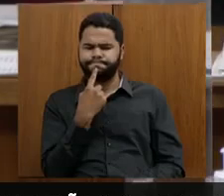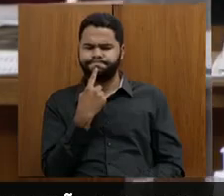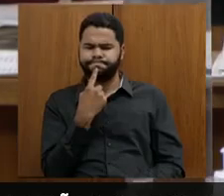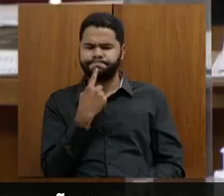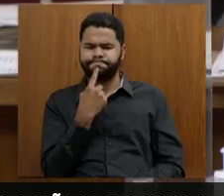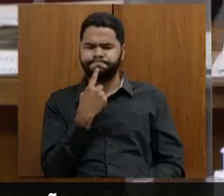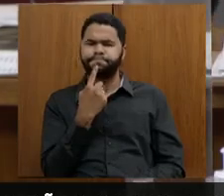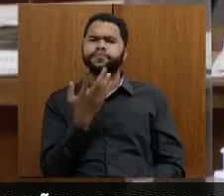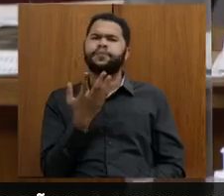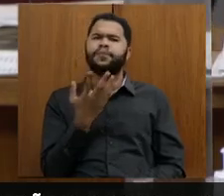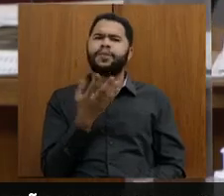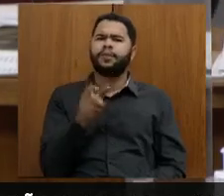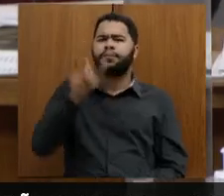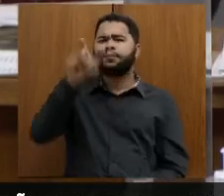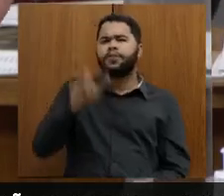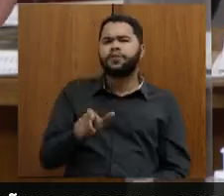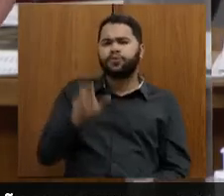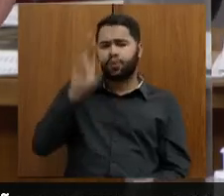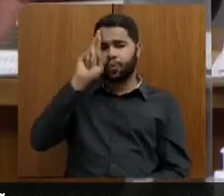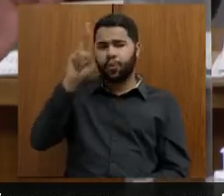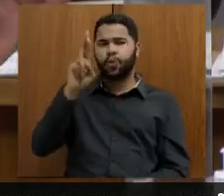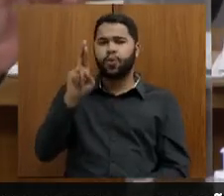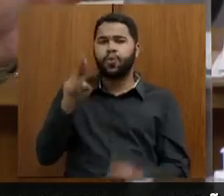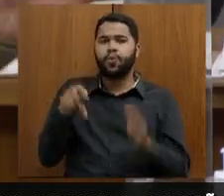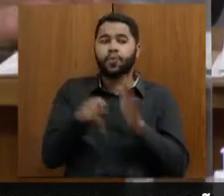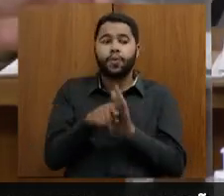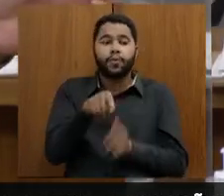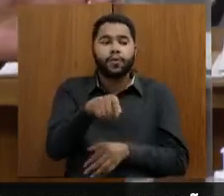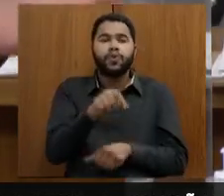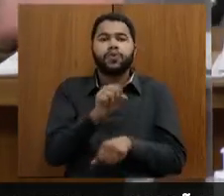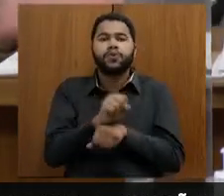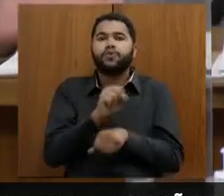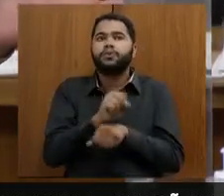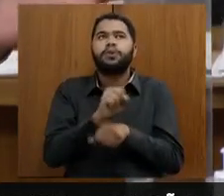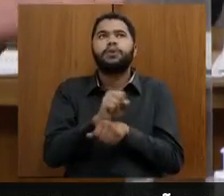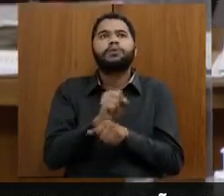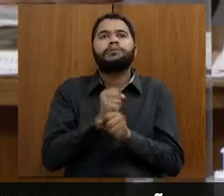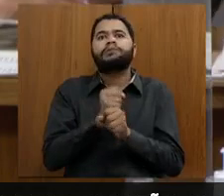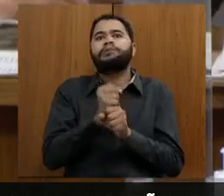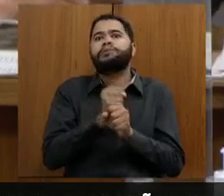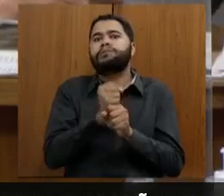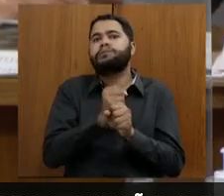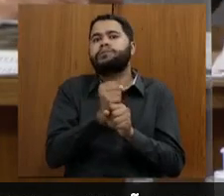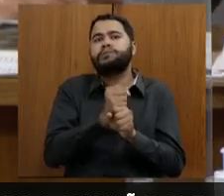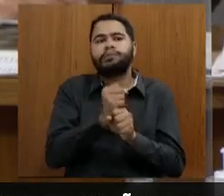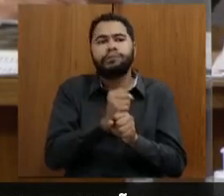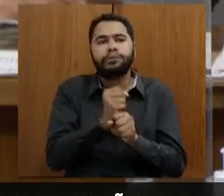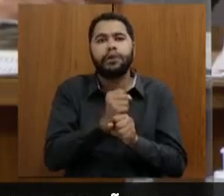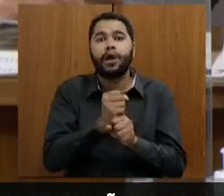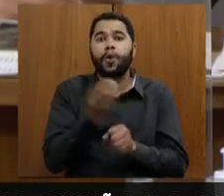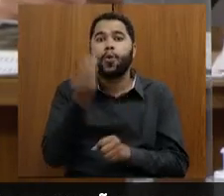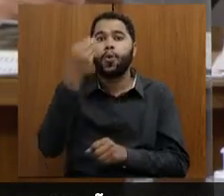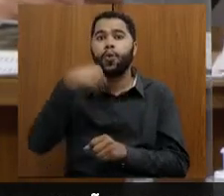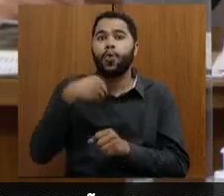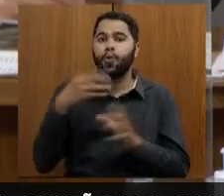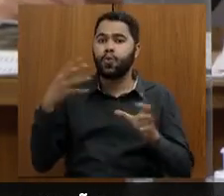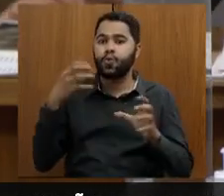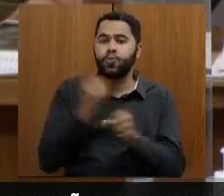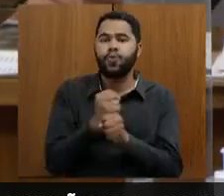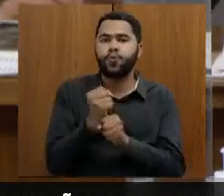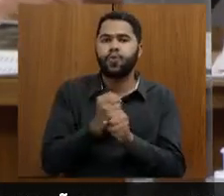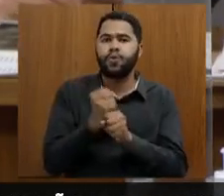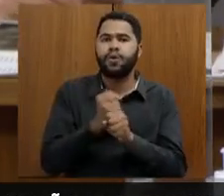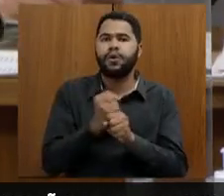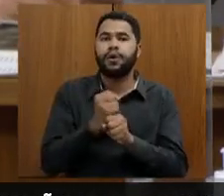isso ele para o pequeno proprietário às vezes aquele bezerrinho é o que ele esperou não sei quanto tempo mas talvez é um ano inteiro era um lucro de do ano